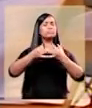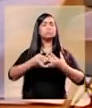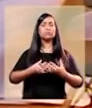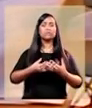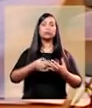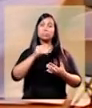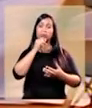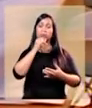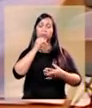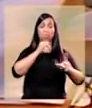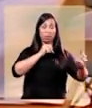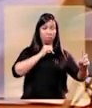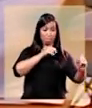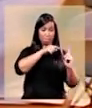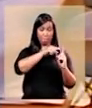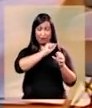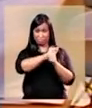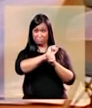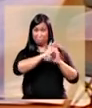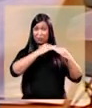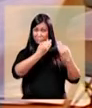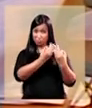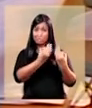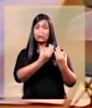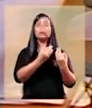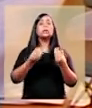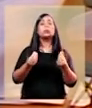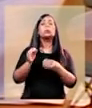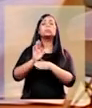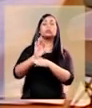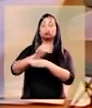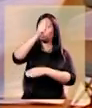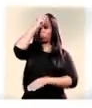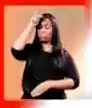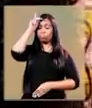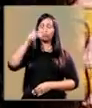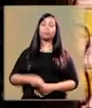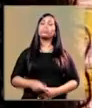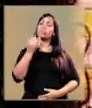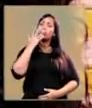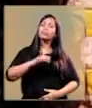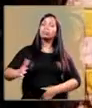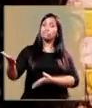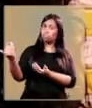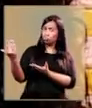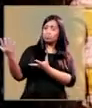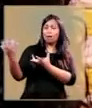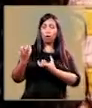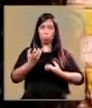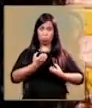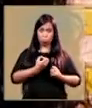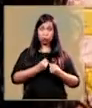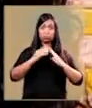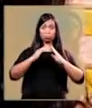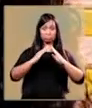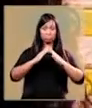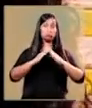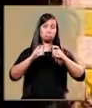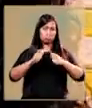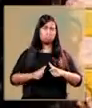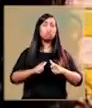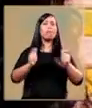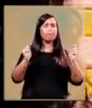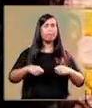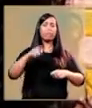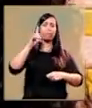explica que enquanto aguardam uma nova família, as crianças são atendidas pelo município. Crianças e adolescentes acolhidos